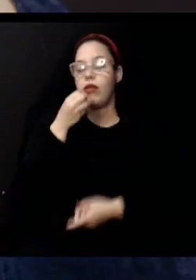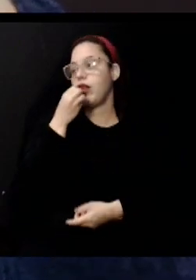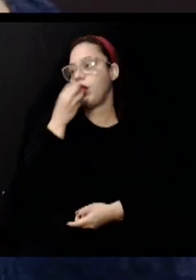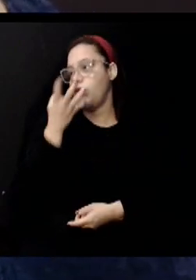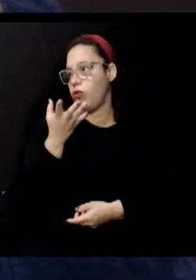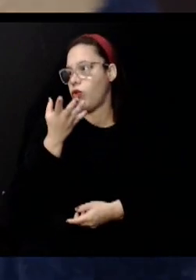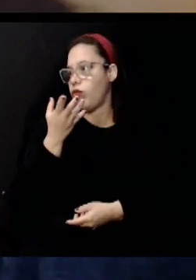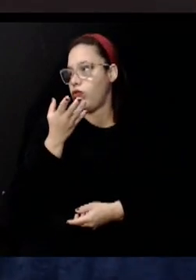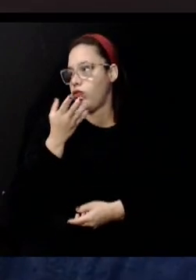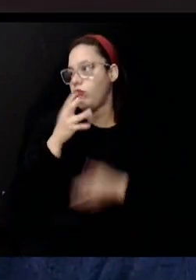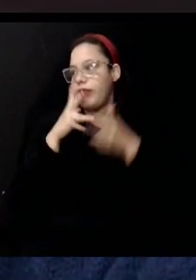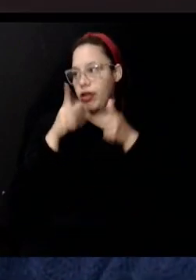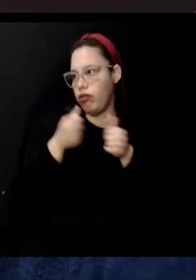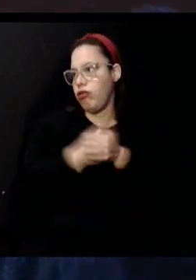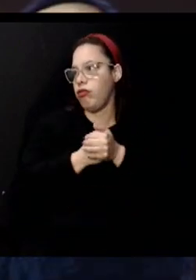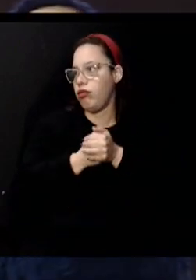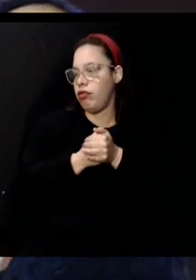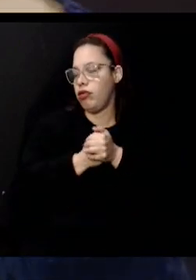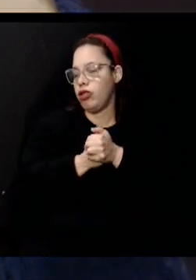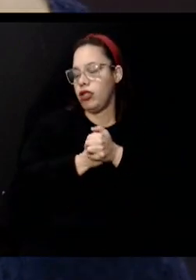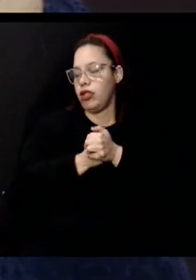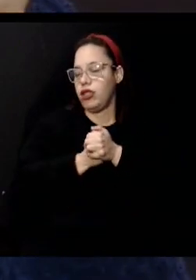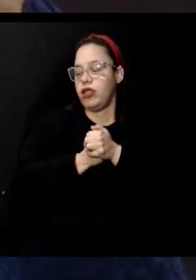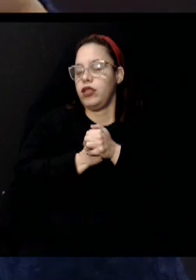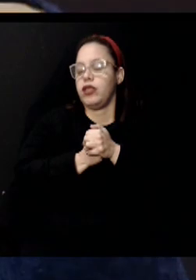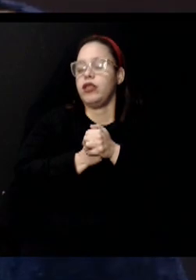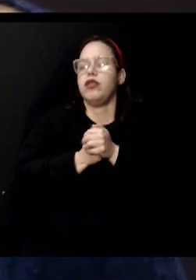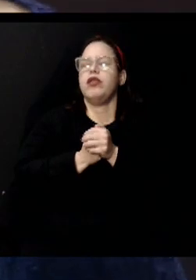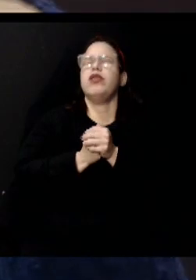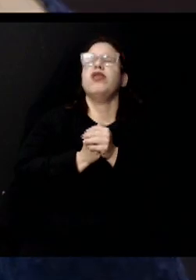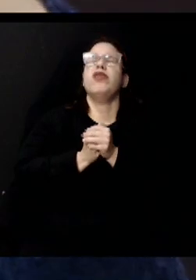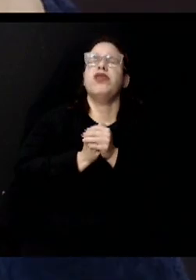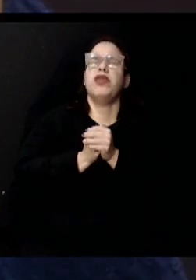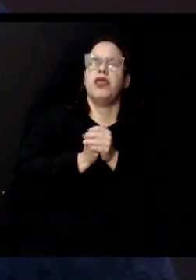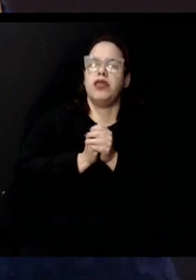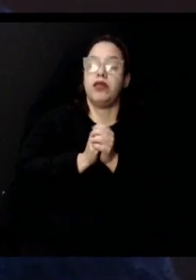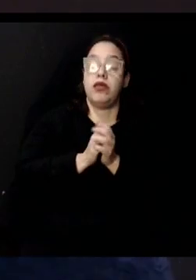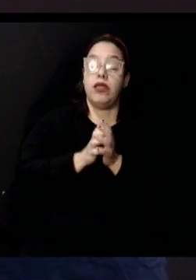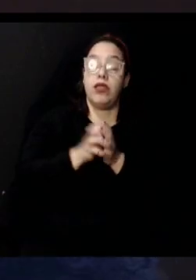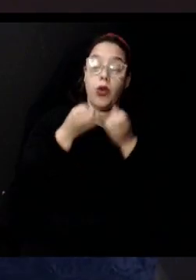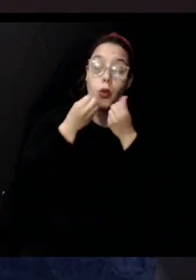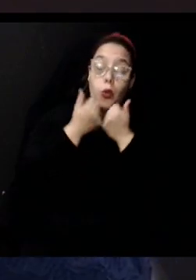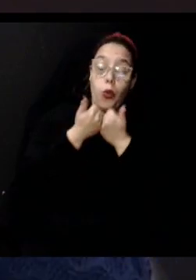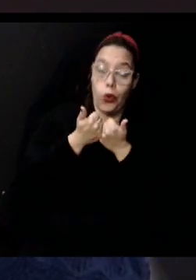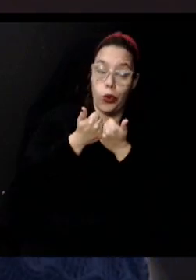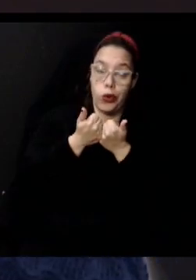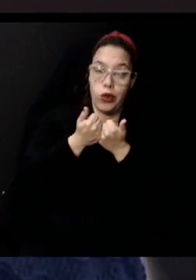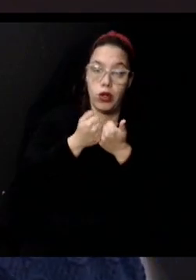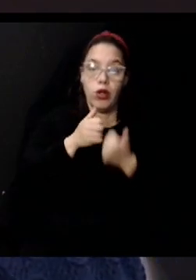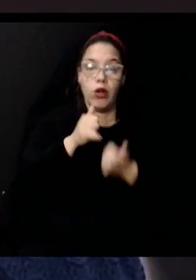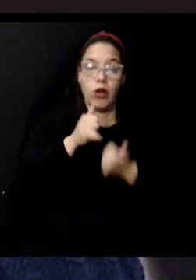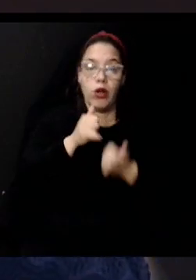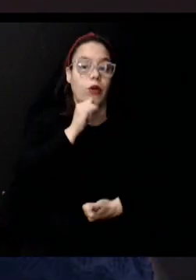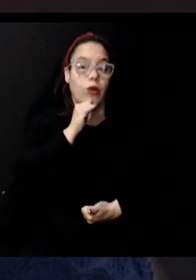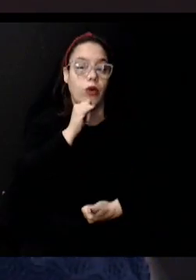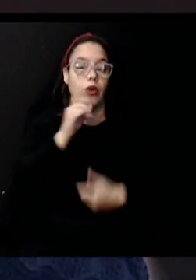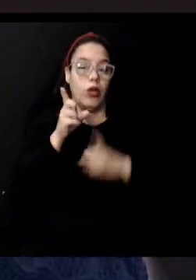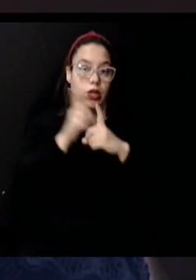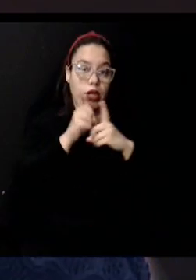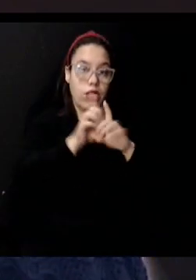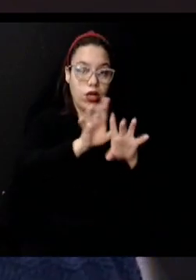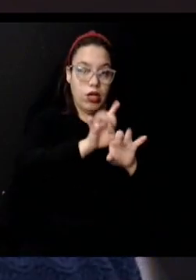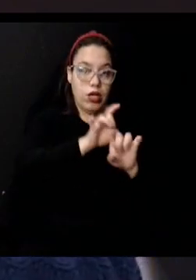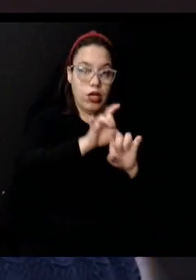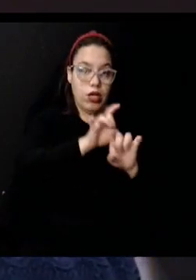tudo, não só para reclamação, mas para tudo. uhum. O bom senso, igual, por exemplo, eu atendo online e